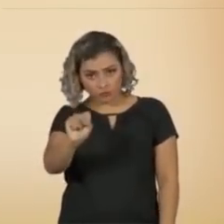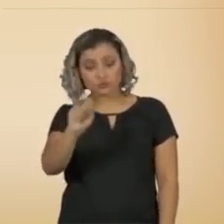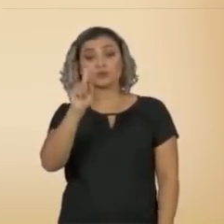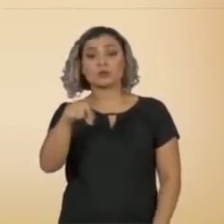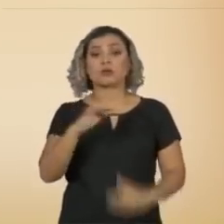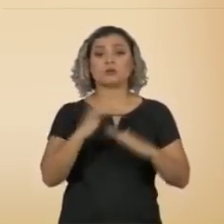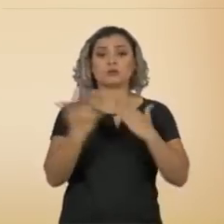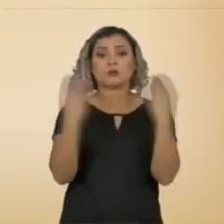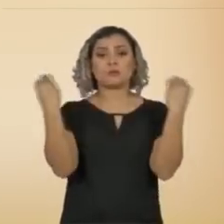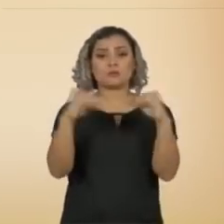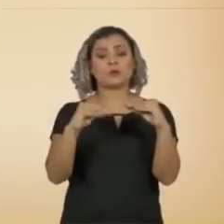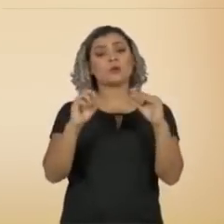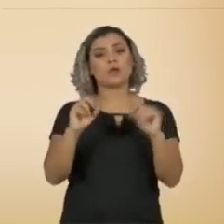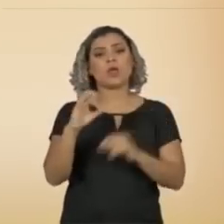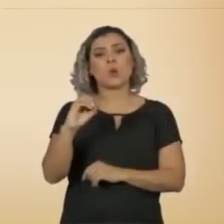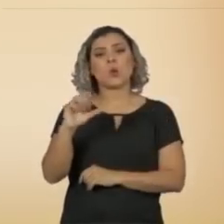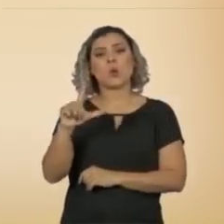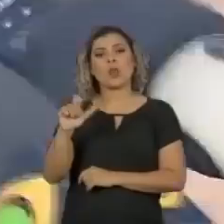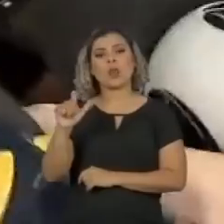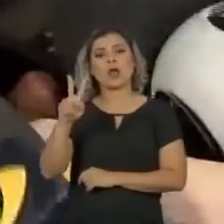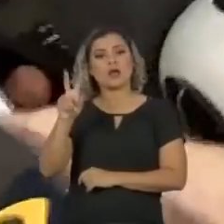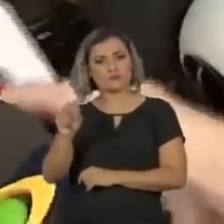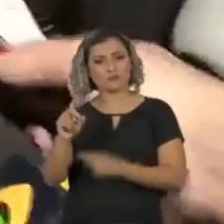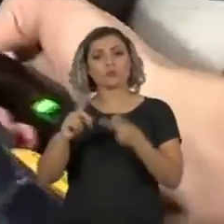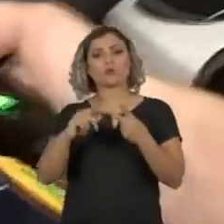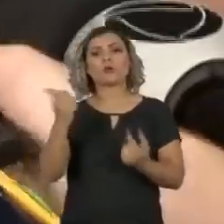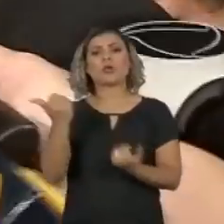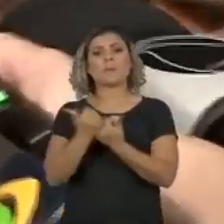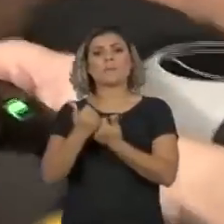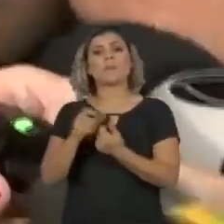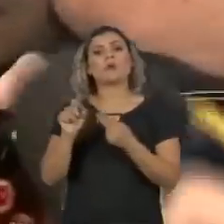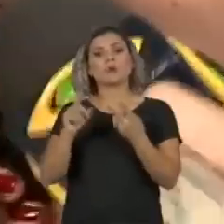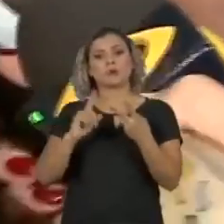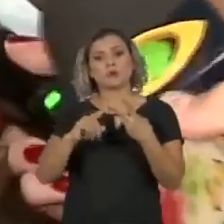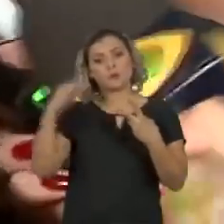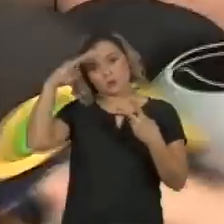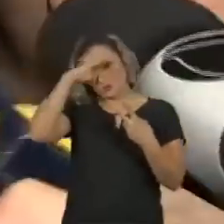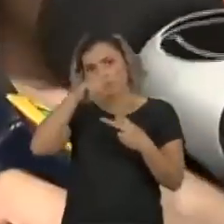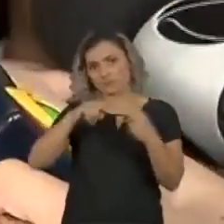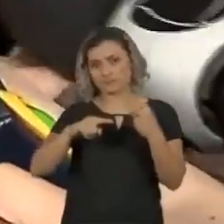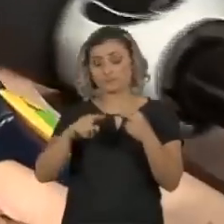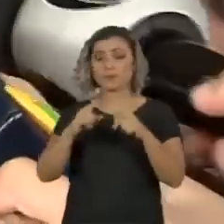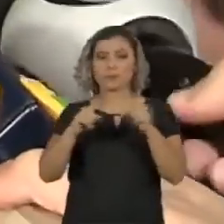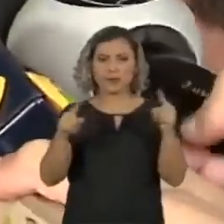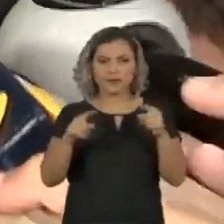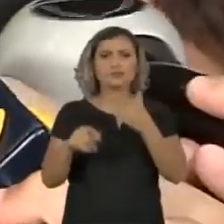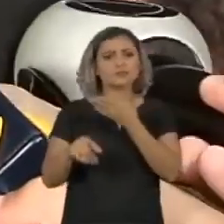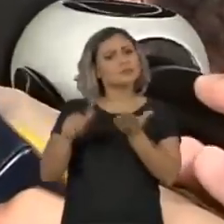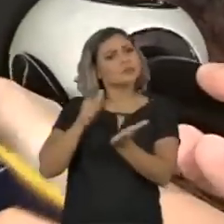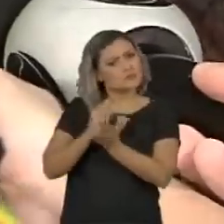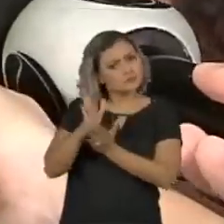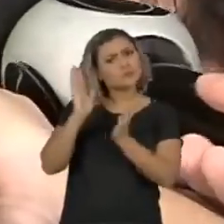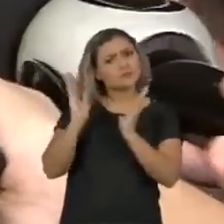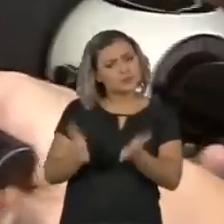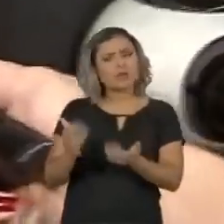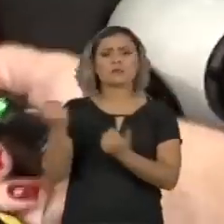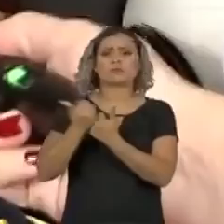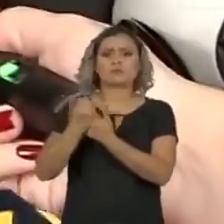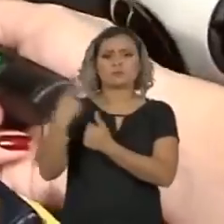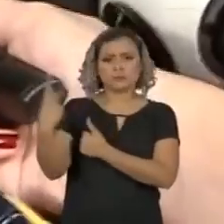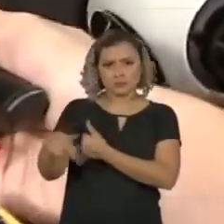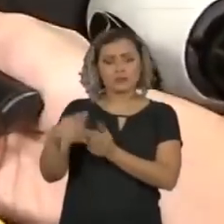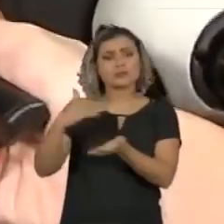redes sociais como Olavate e Bolsominion. Antes de Chaves, Bolsonaro já tinha demitido Vicente Santini e o sucessor dele